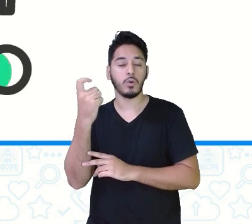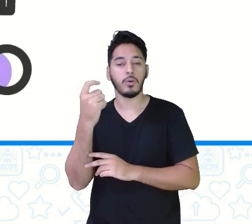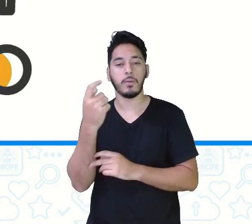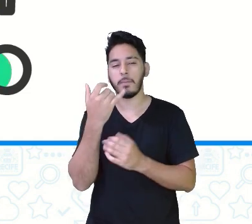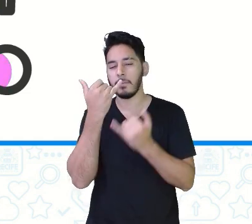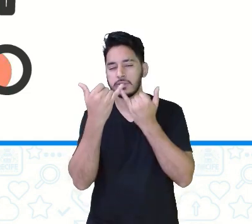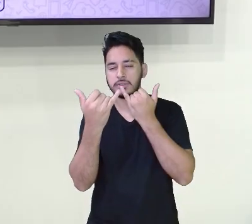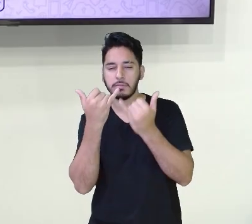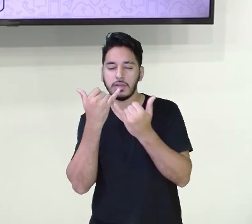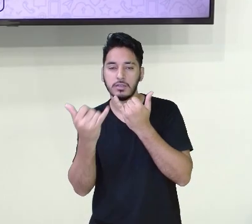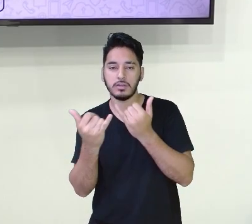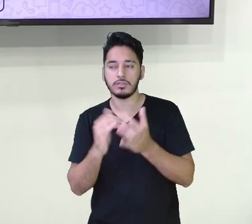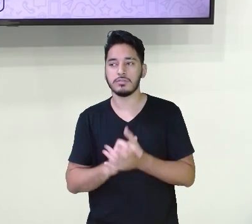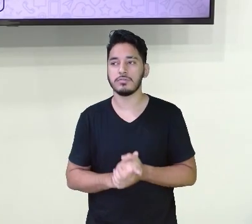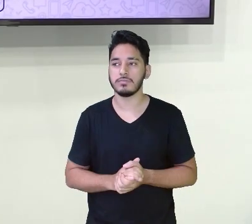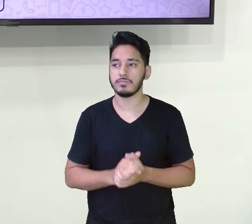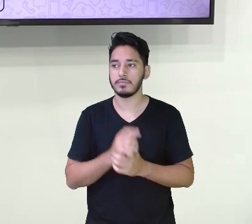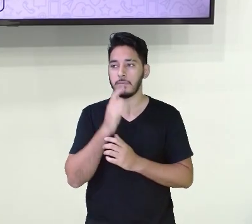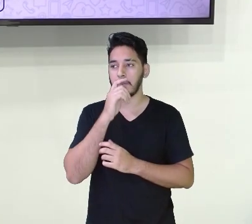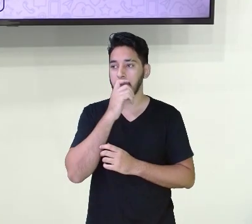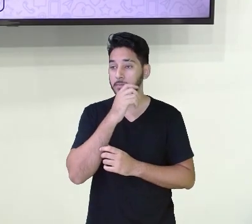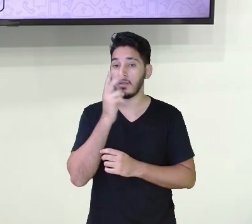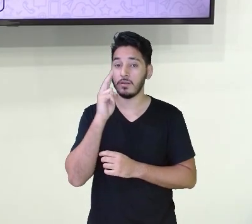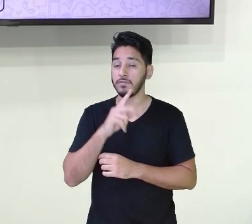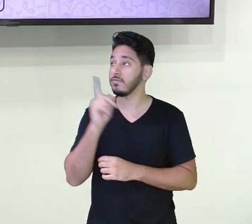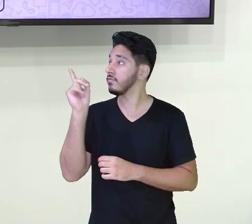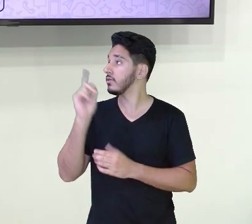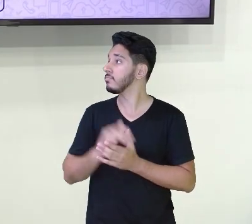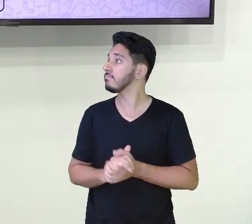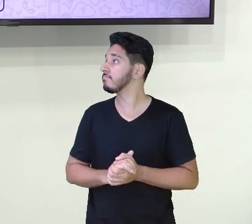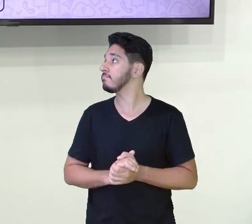parecidos no seu final. Vamos ver quais são essas rimas aqui, ó.